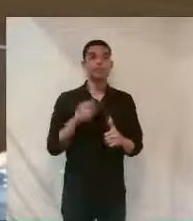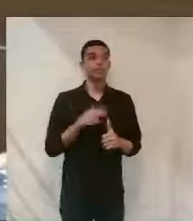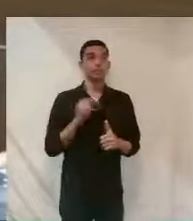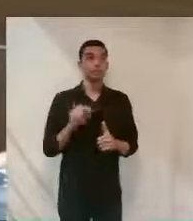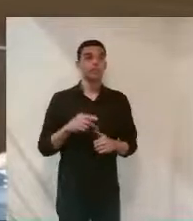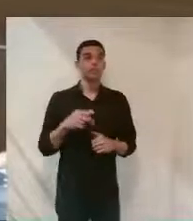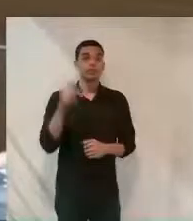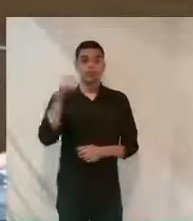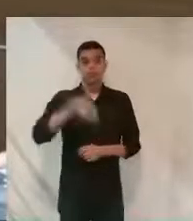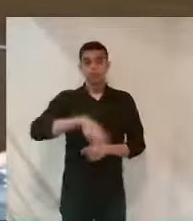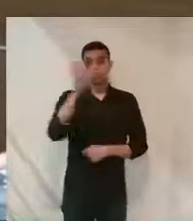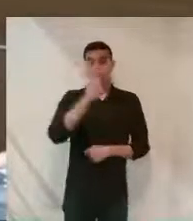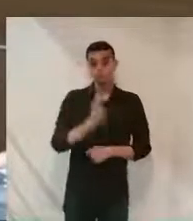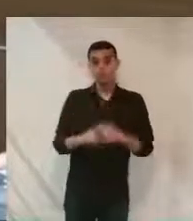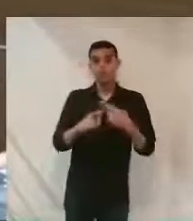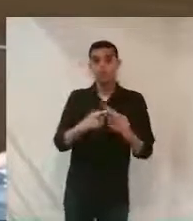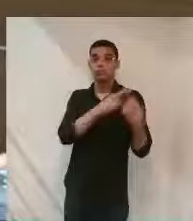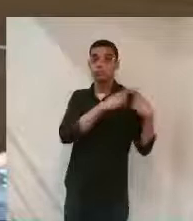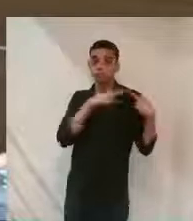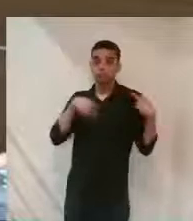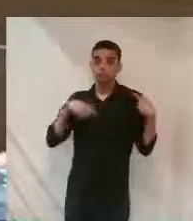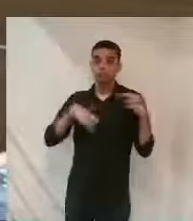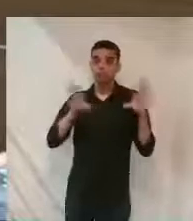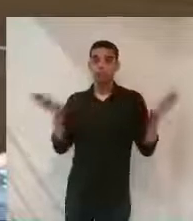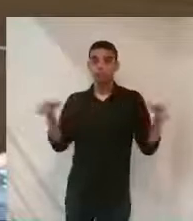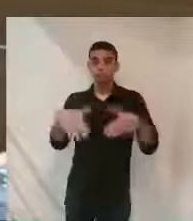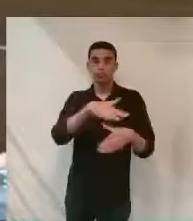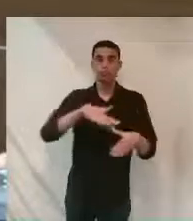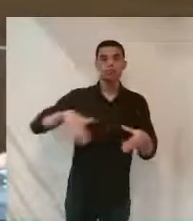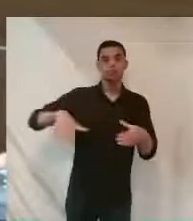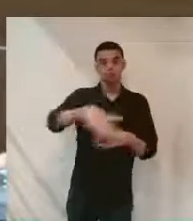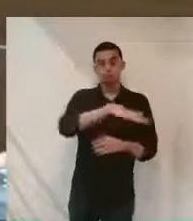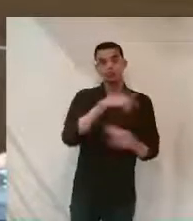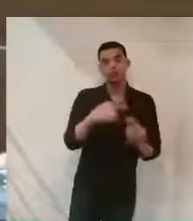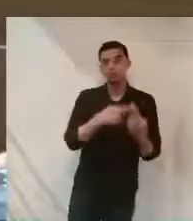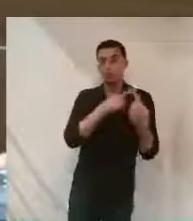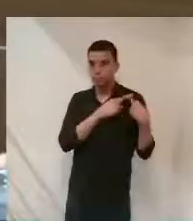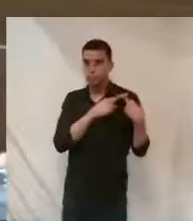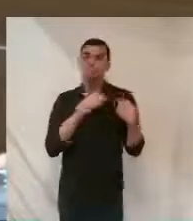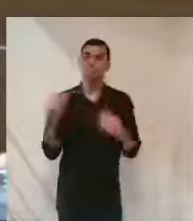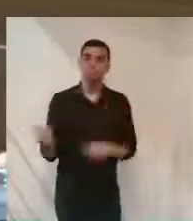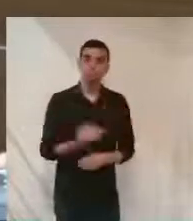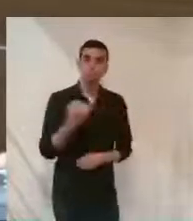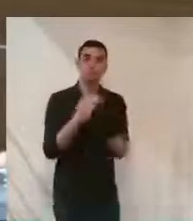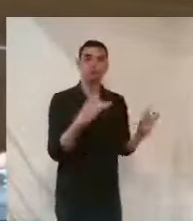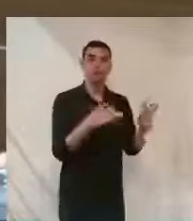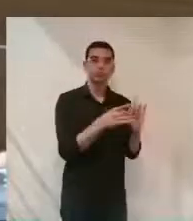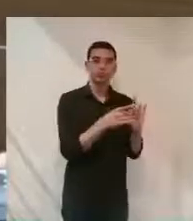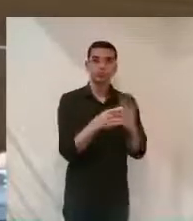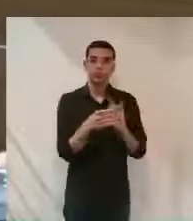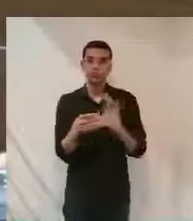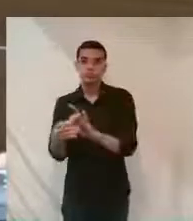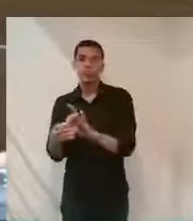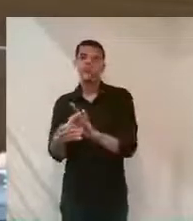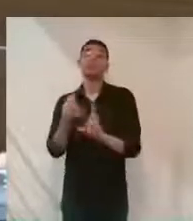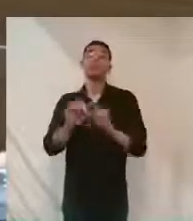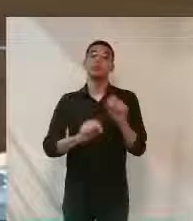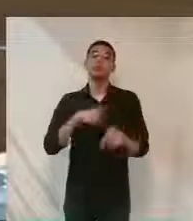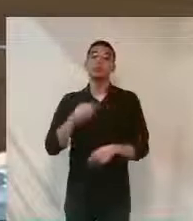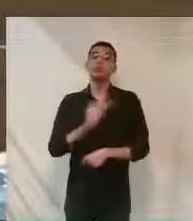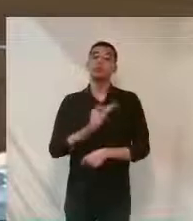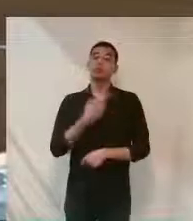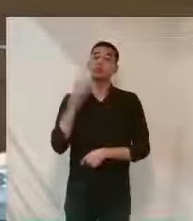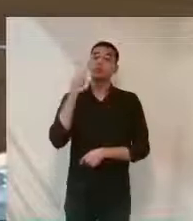Brasil é compartilhada, então a gente tem a responsabilidade compartilhada entre cadeia. Isso é muito importante para a gente considerar nos modelos de logística